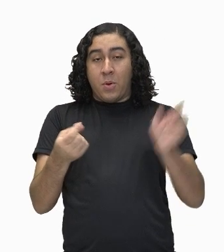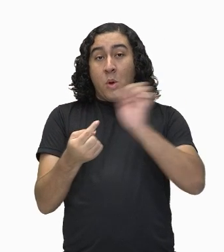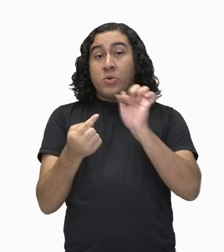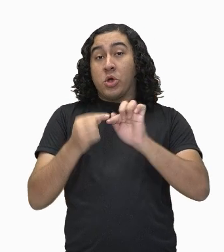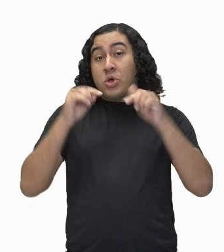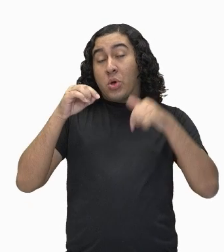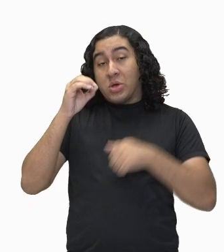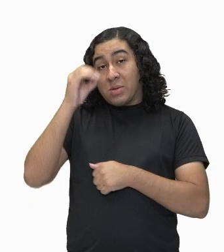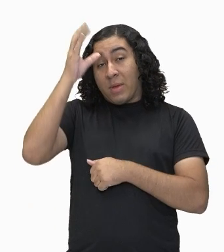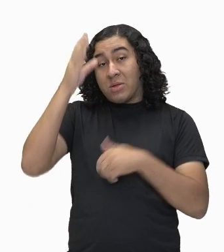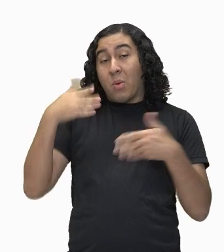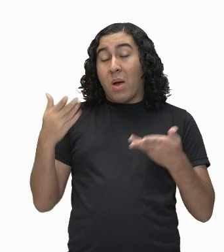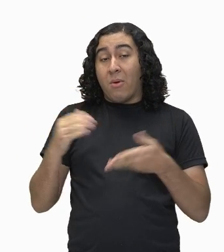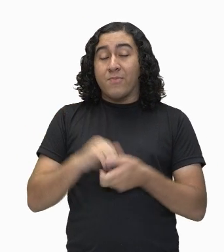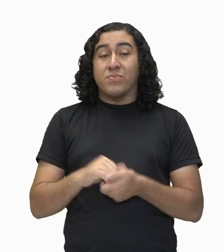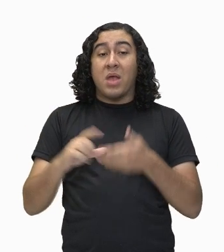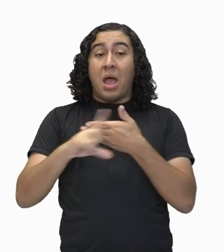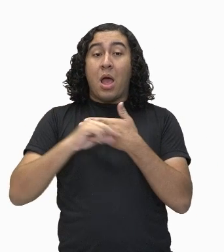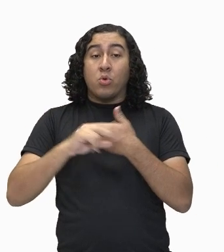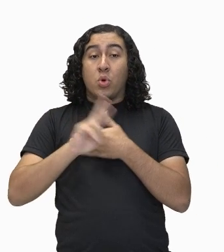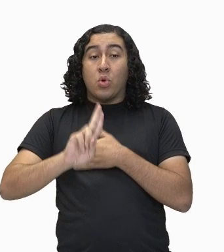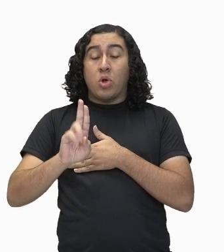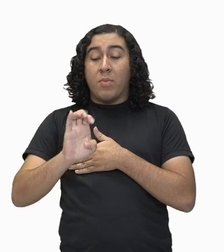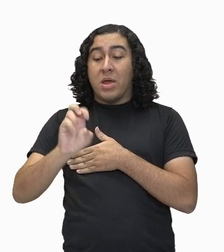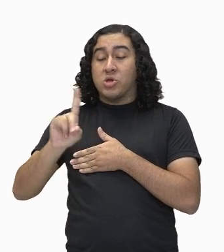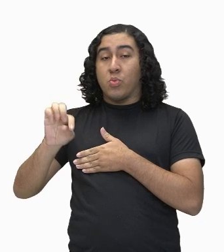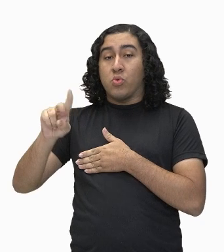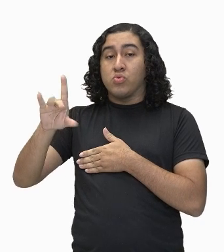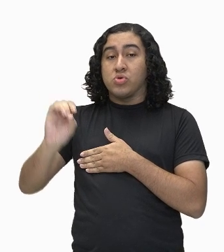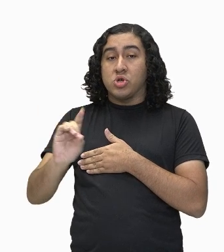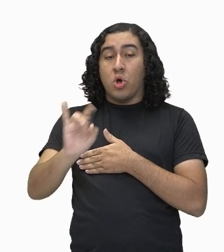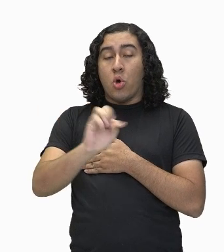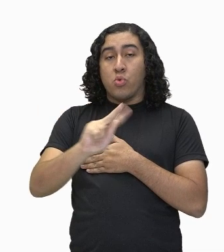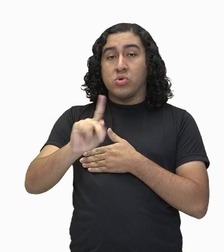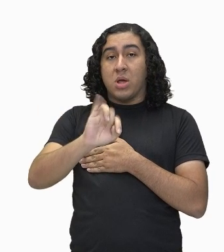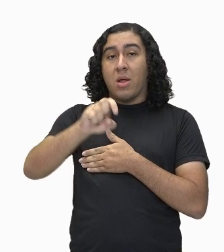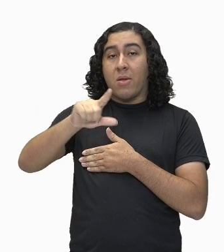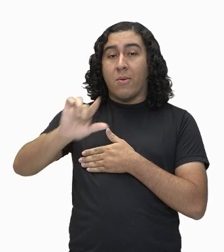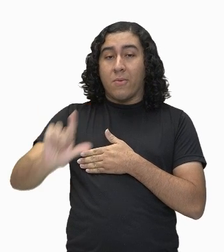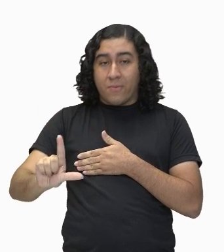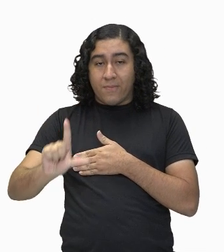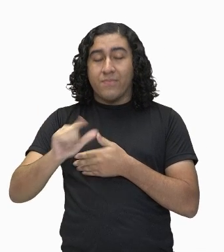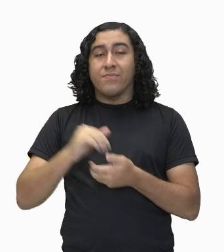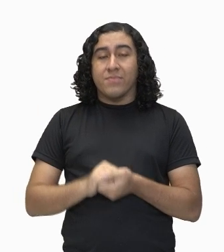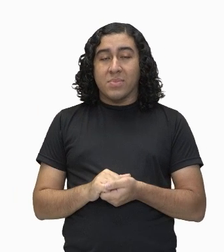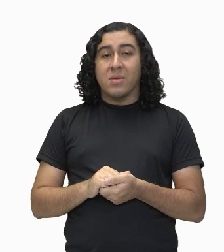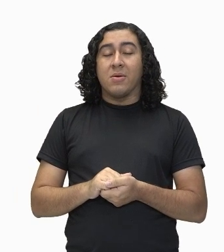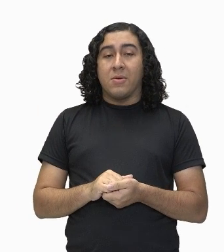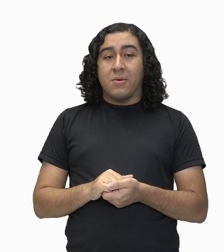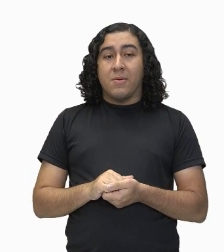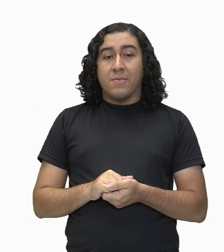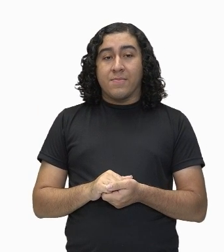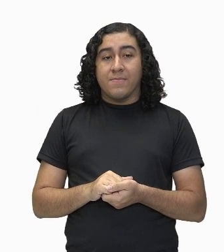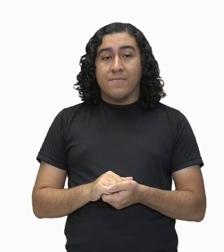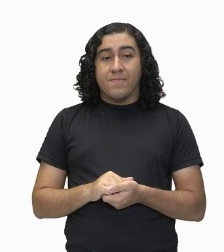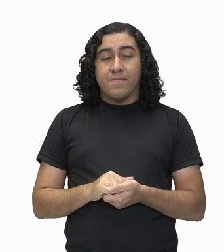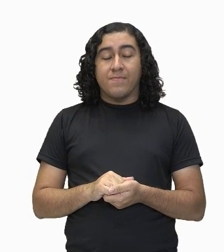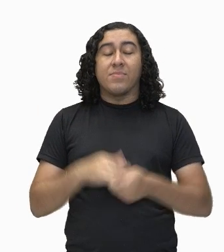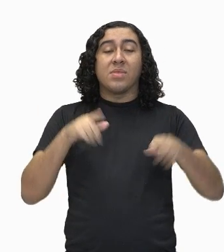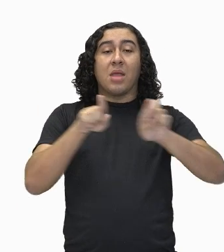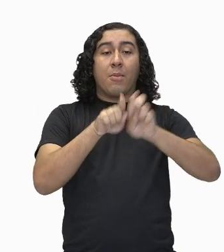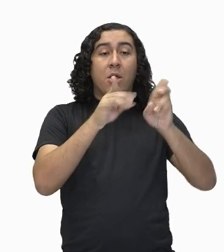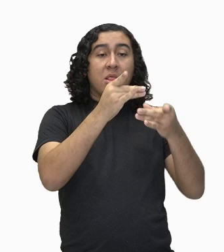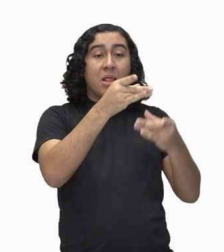de conhecimento. Vamos falar sobre a fenomenologia, né, com o filósofo Edmund Husserl. E